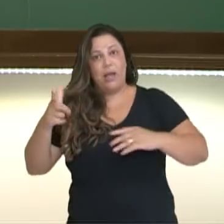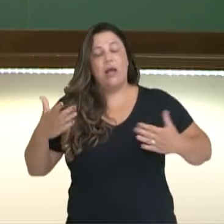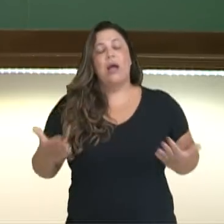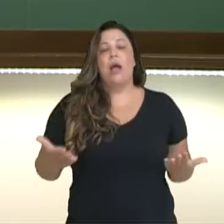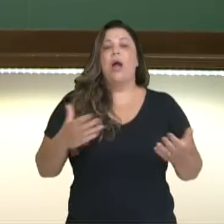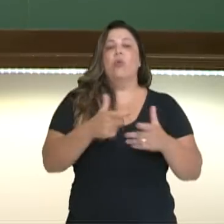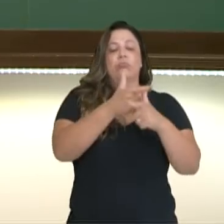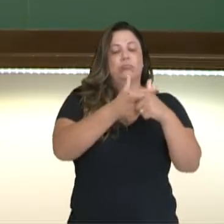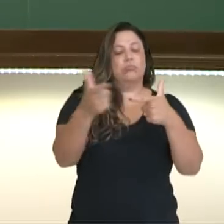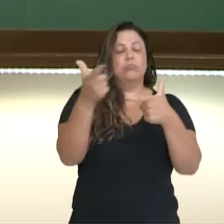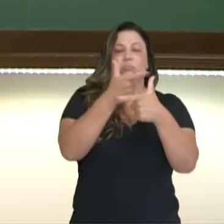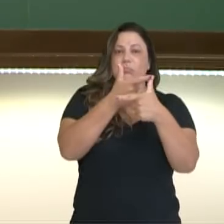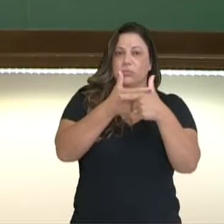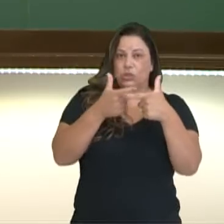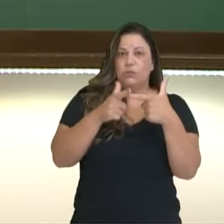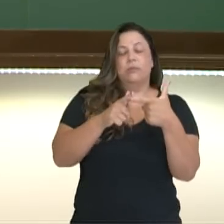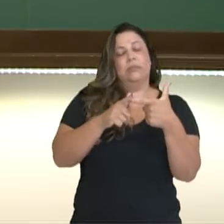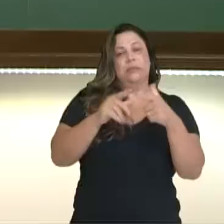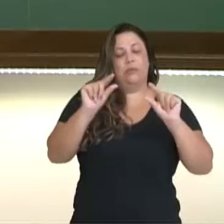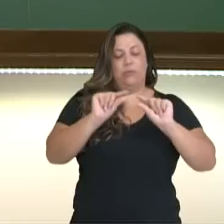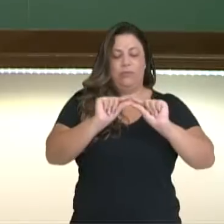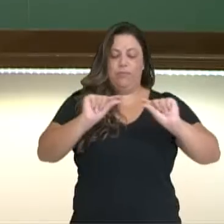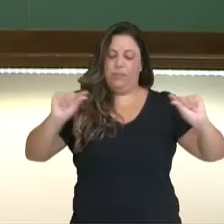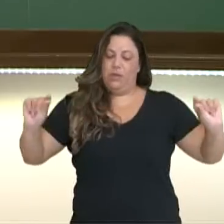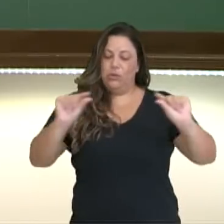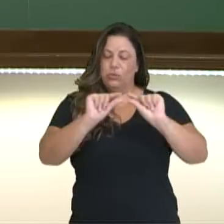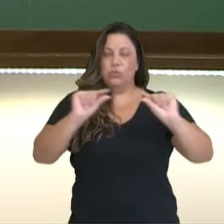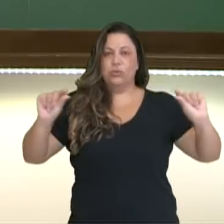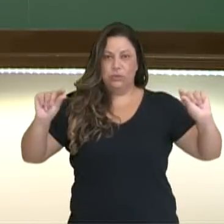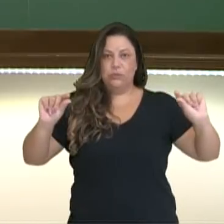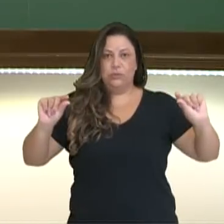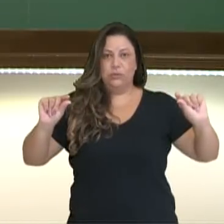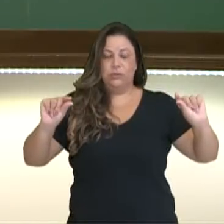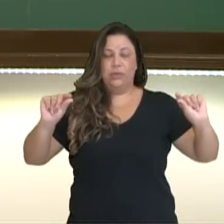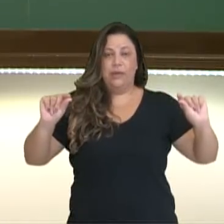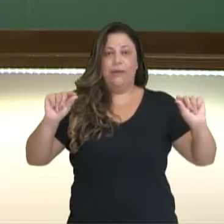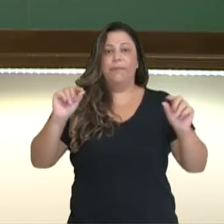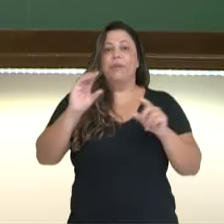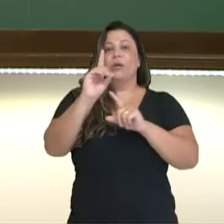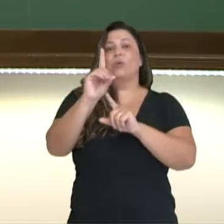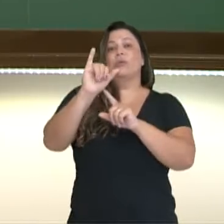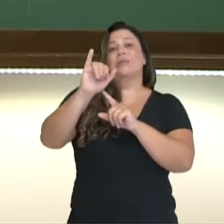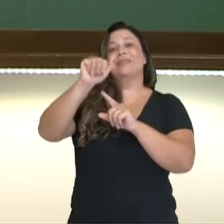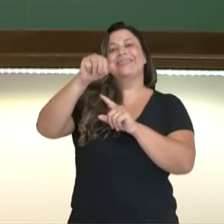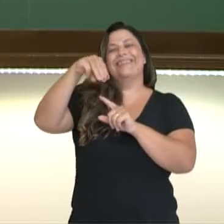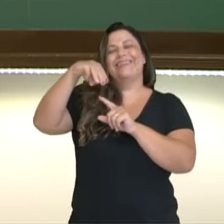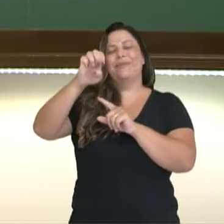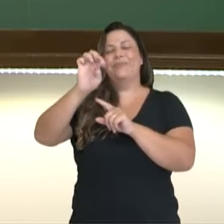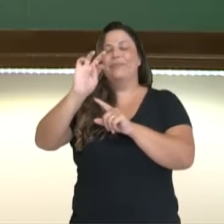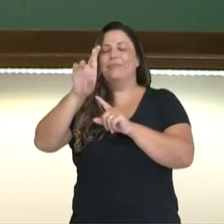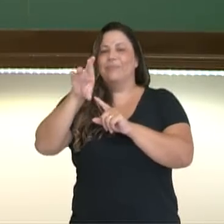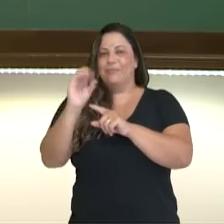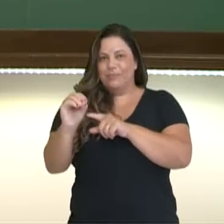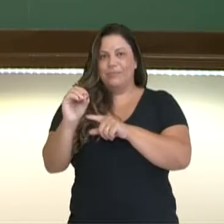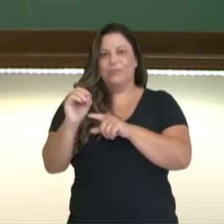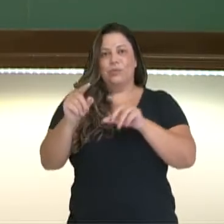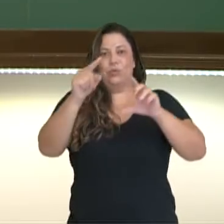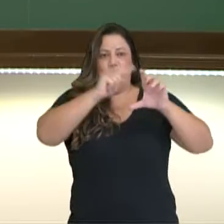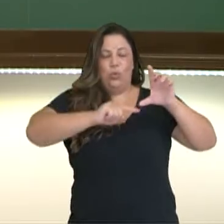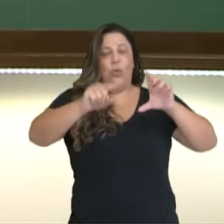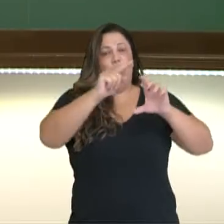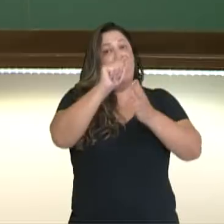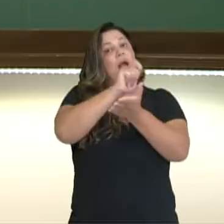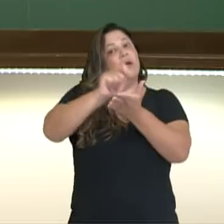pela divisão da medida do comprimento da circunferência pelo diâmetro dessa mesma circunferência. Anota